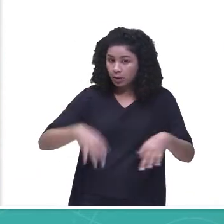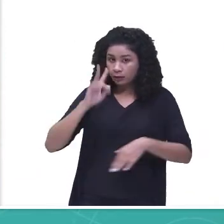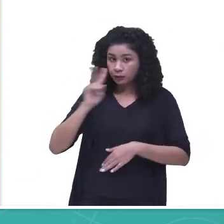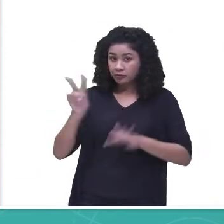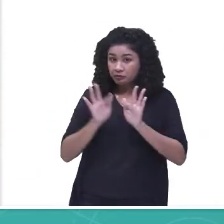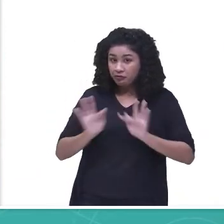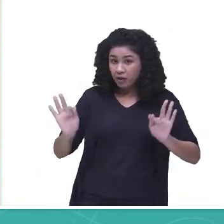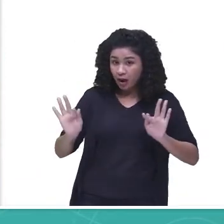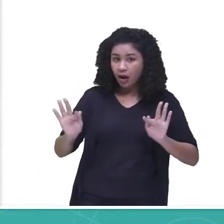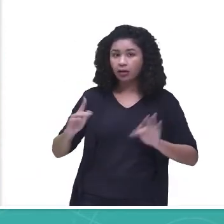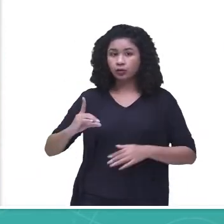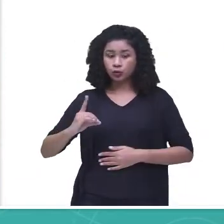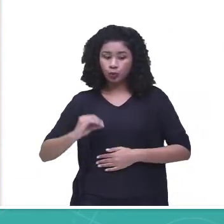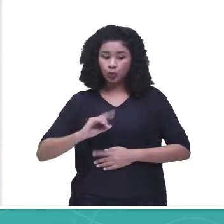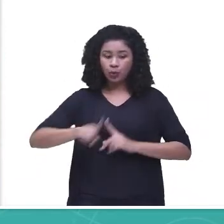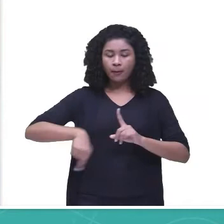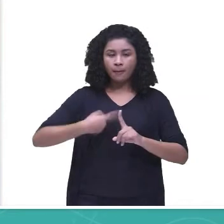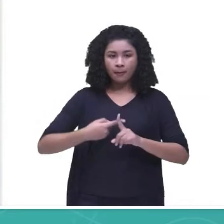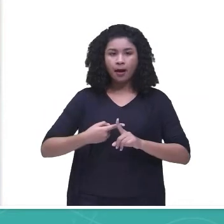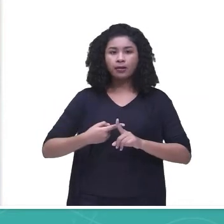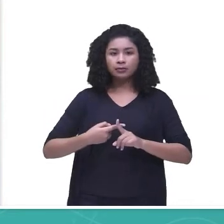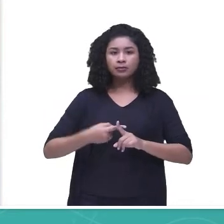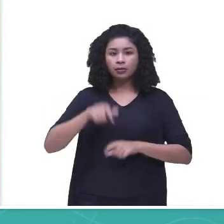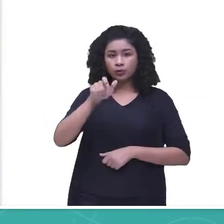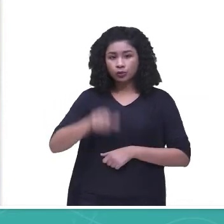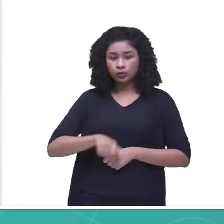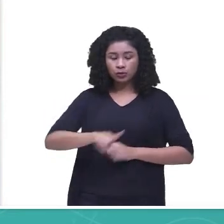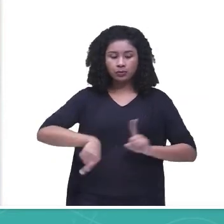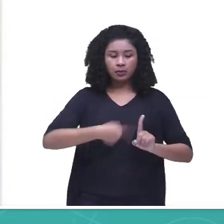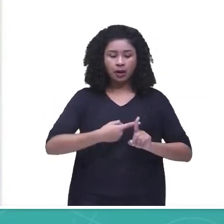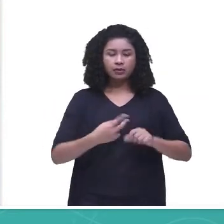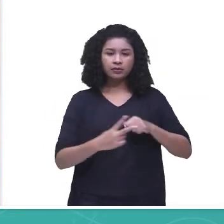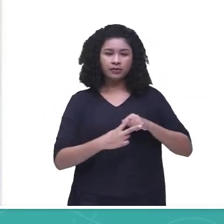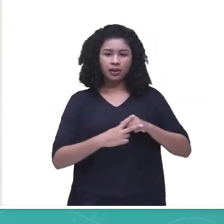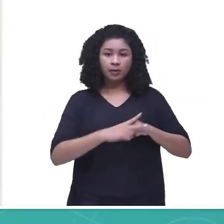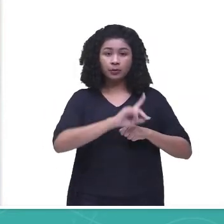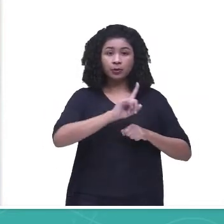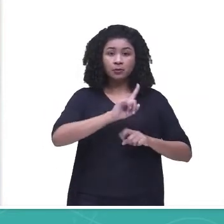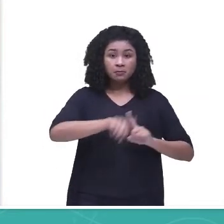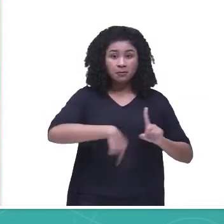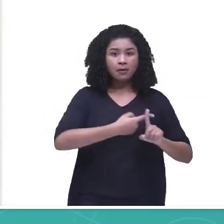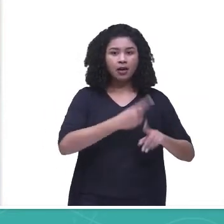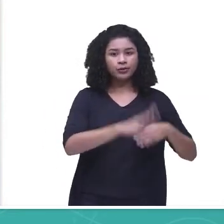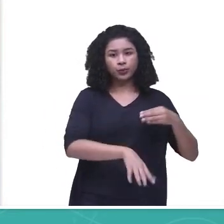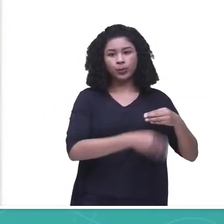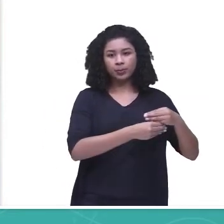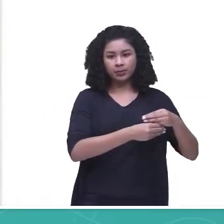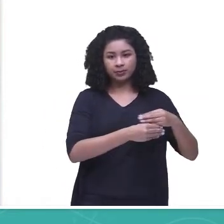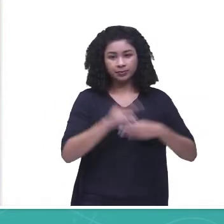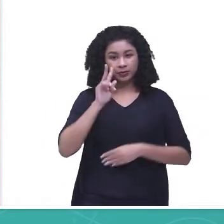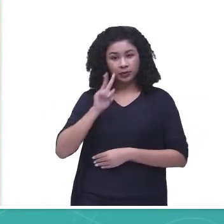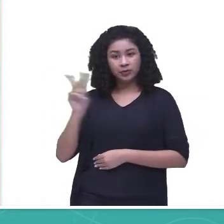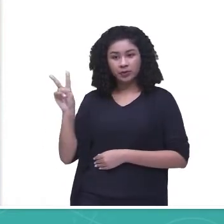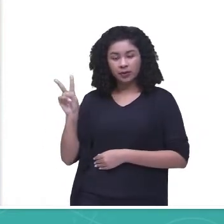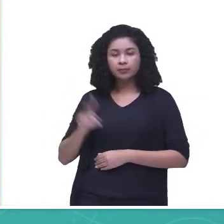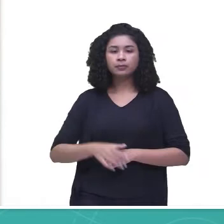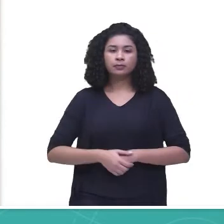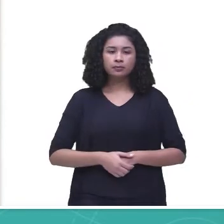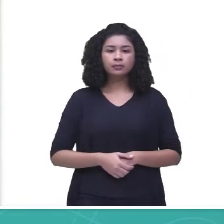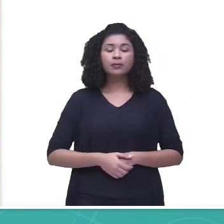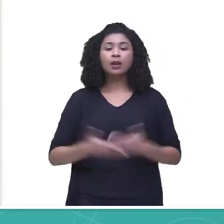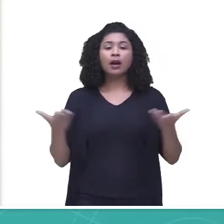mais sujeito, né, mais verbo e mais o complemento, o ponto de interrogação. E aí a resposta do